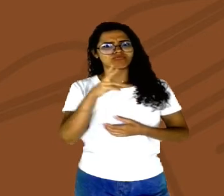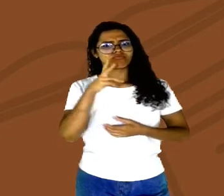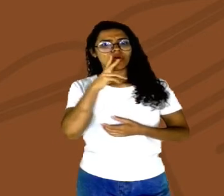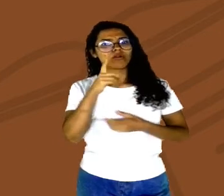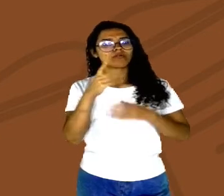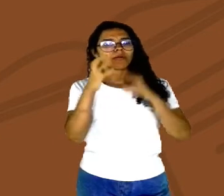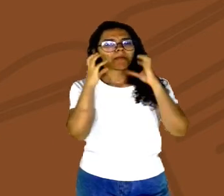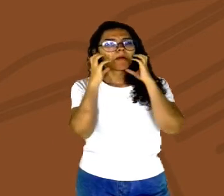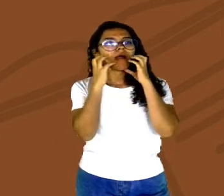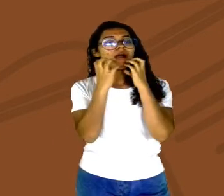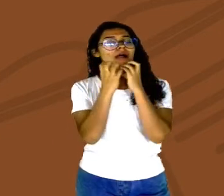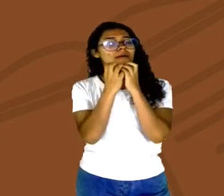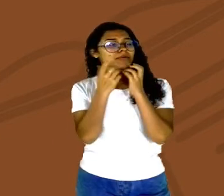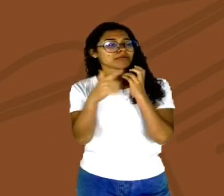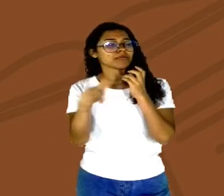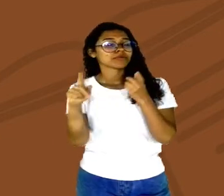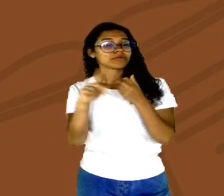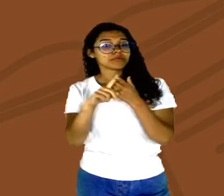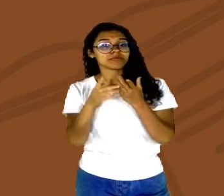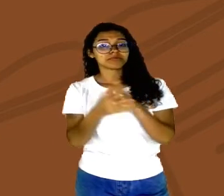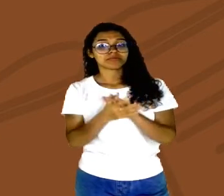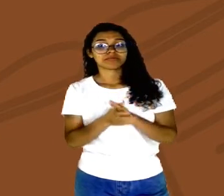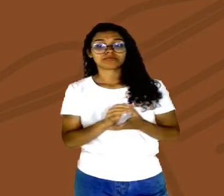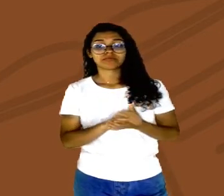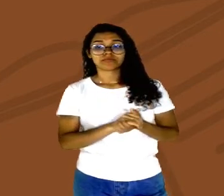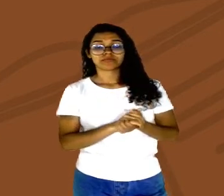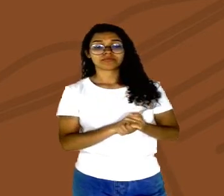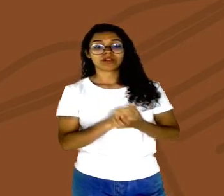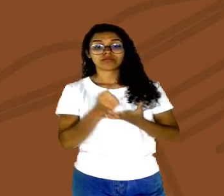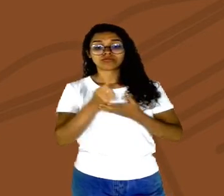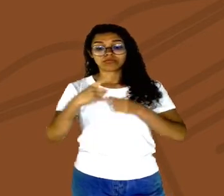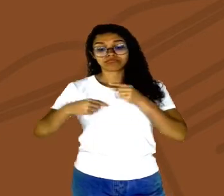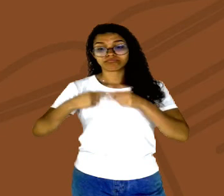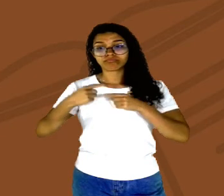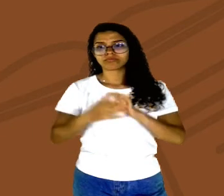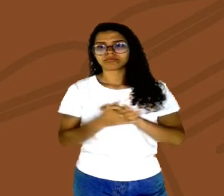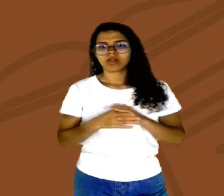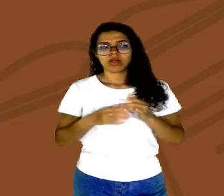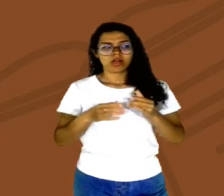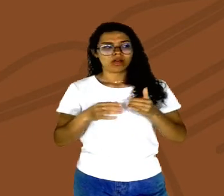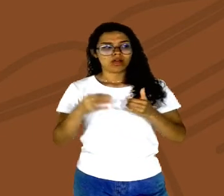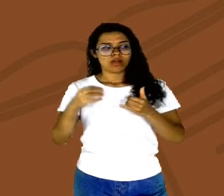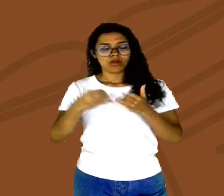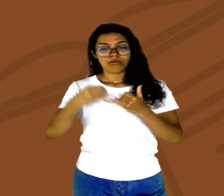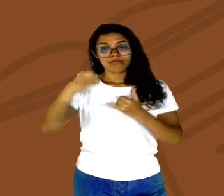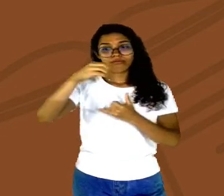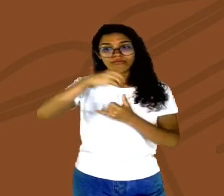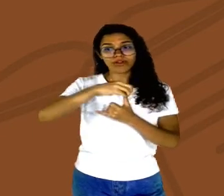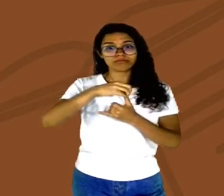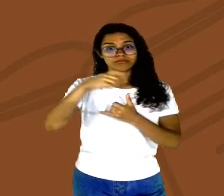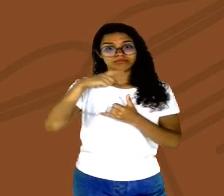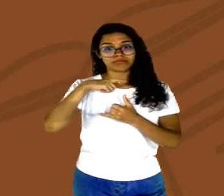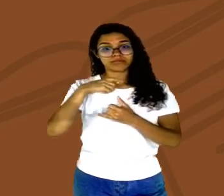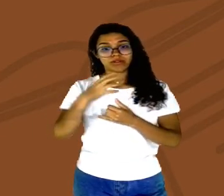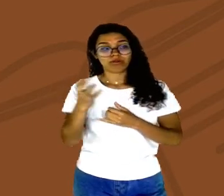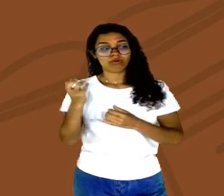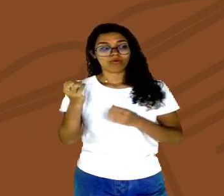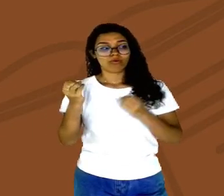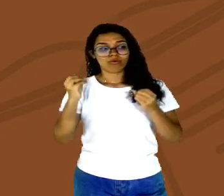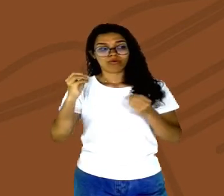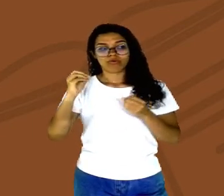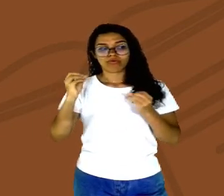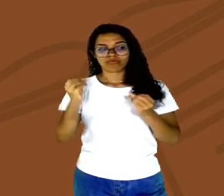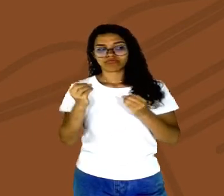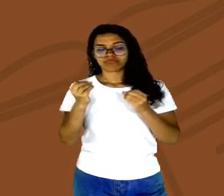etc. Atua aí na reprodução. Ô, professor, e o ovário? O ovário produz os óvulos, que vai dar as